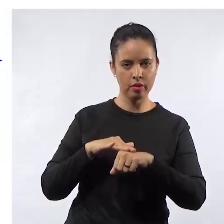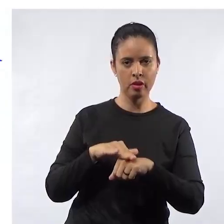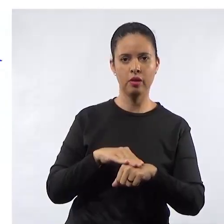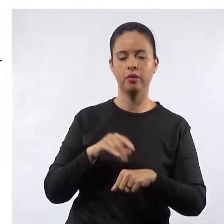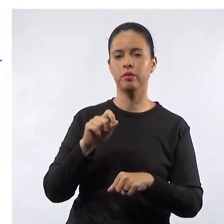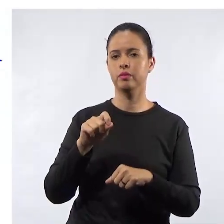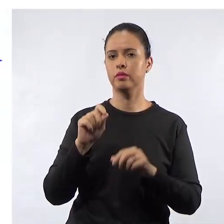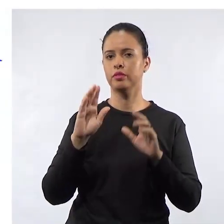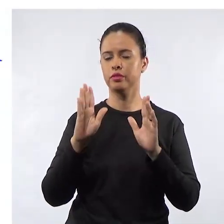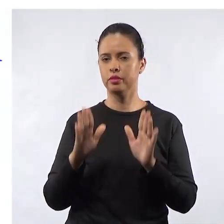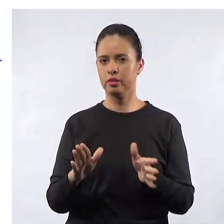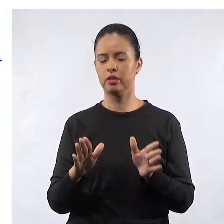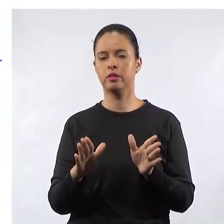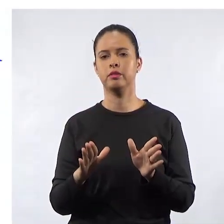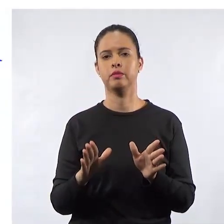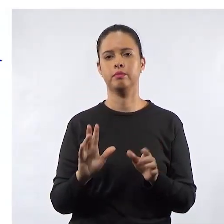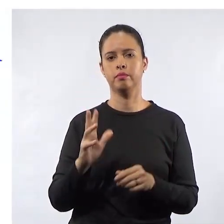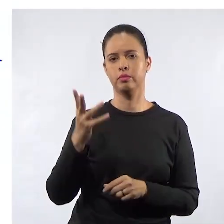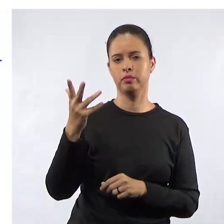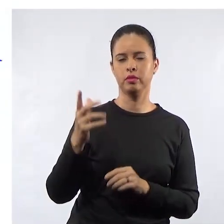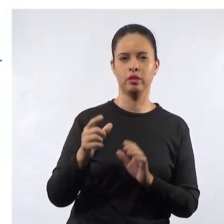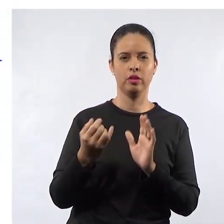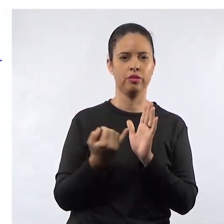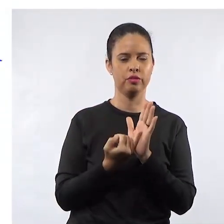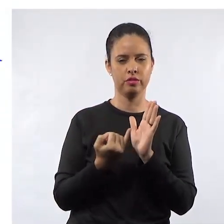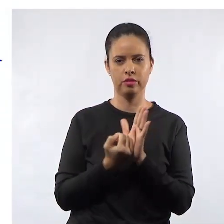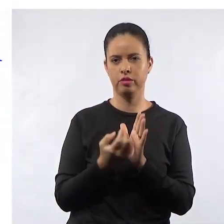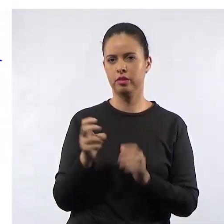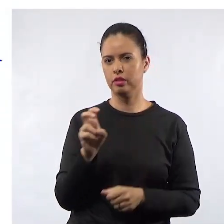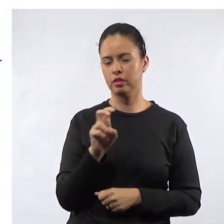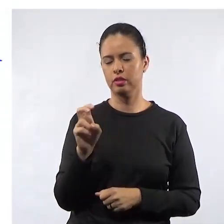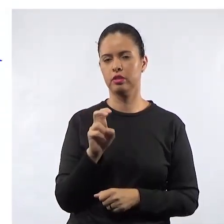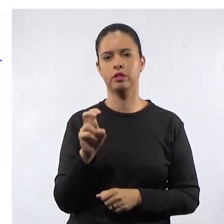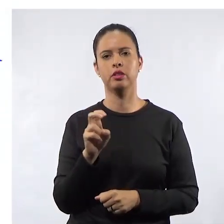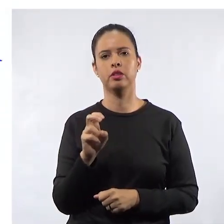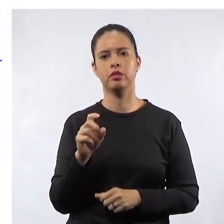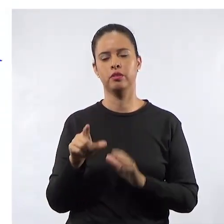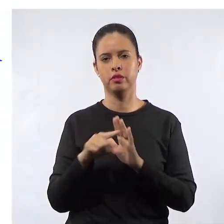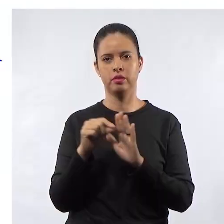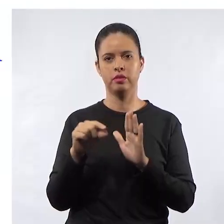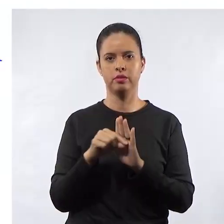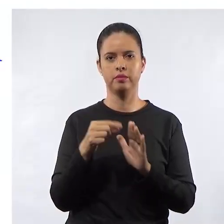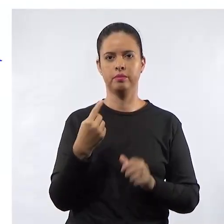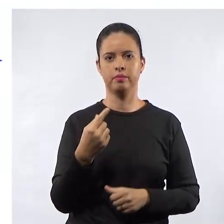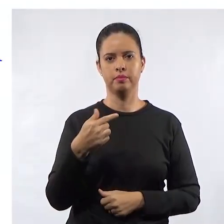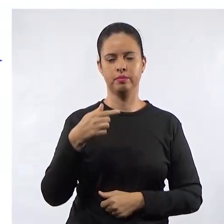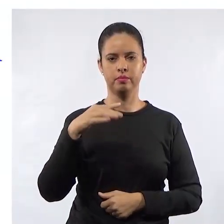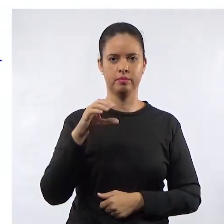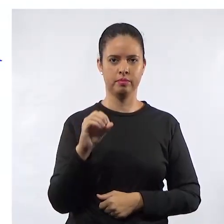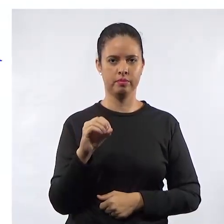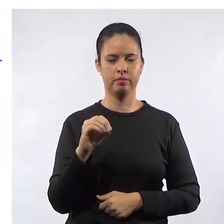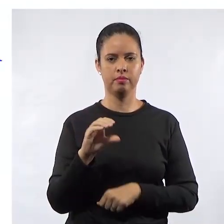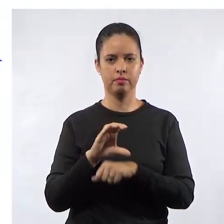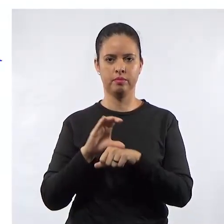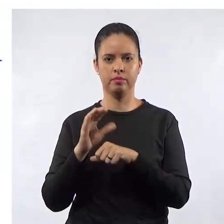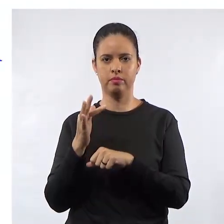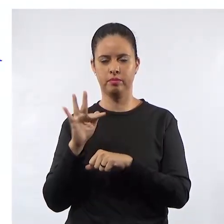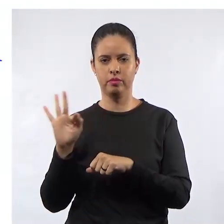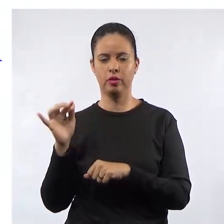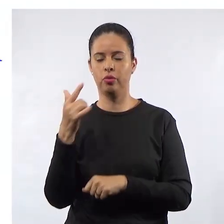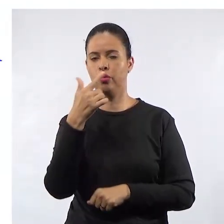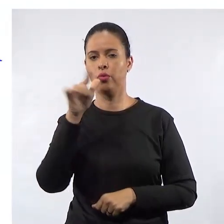com aquela situação estampada lá no inciso 5º do artigo 170 da nossa Constituição